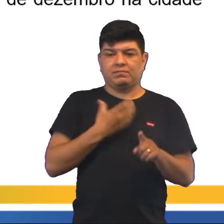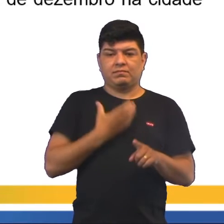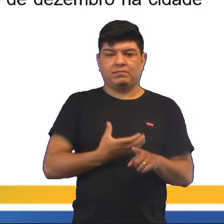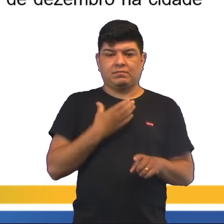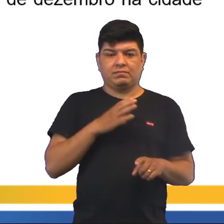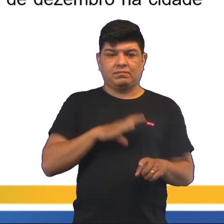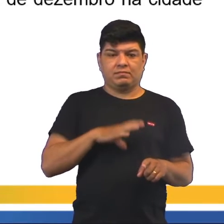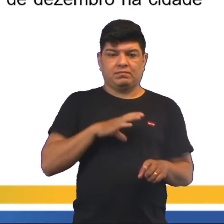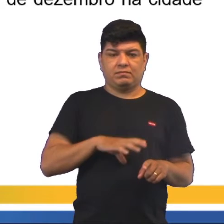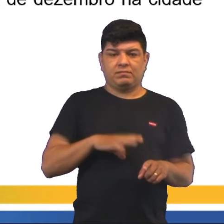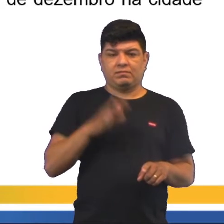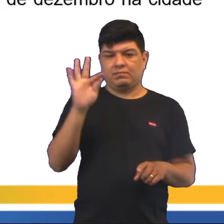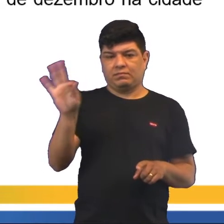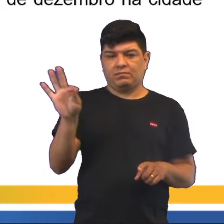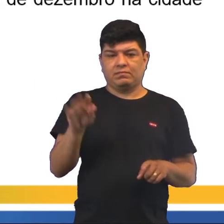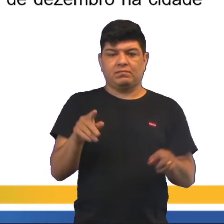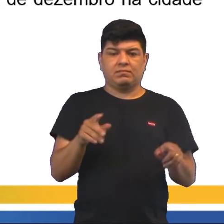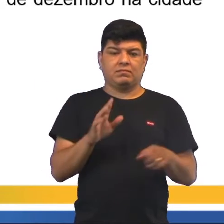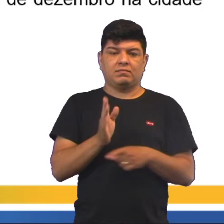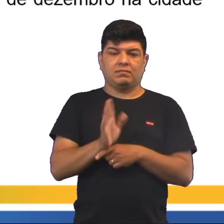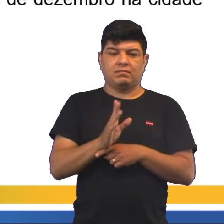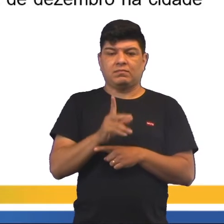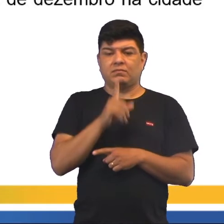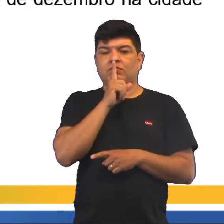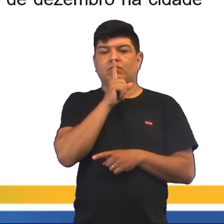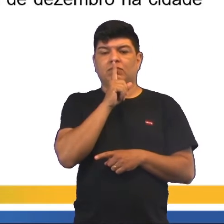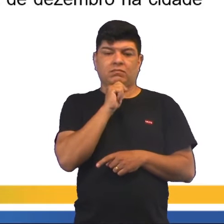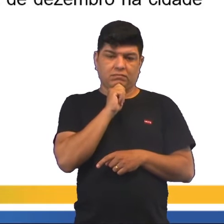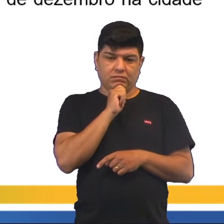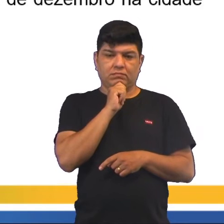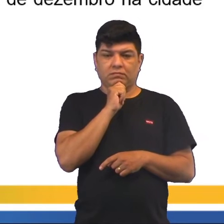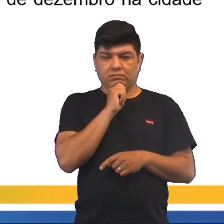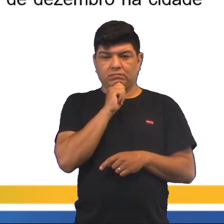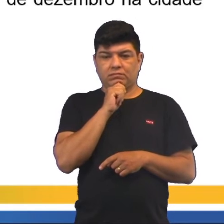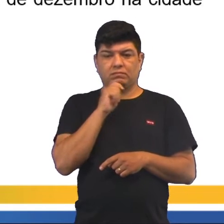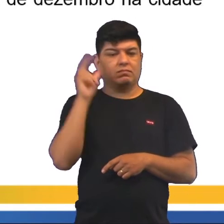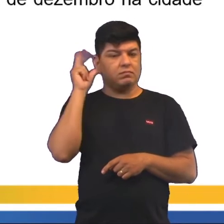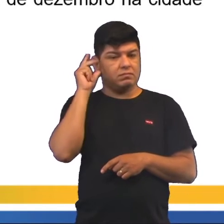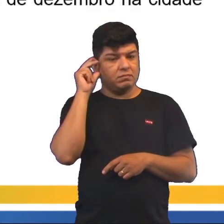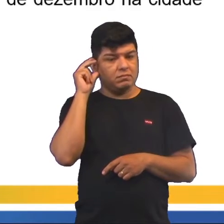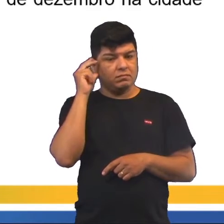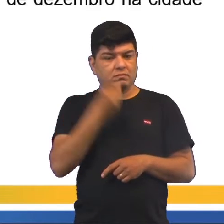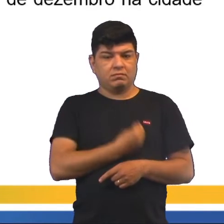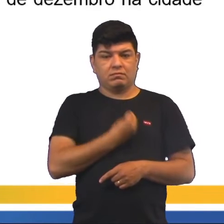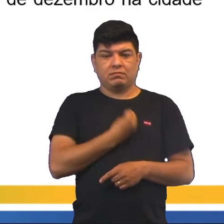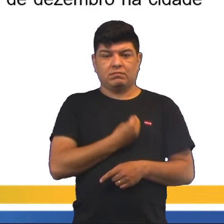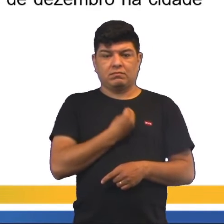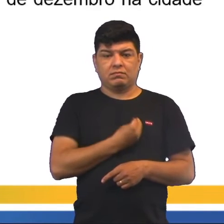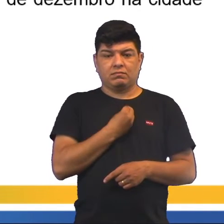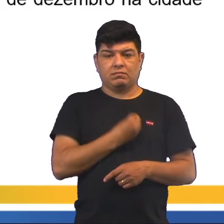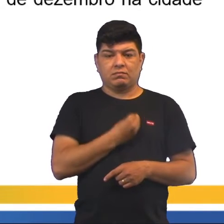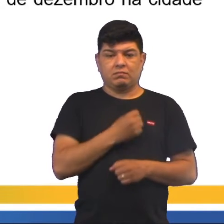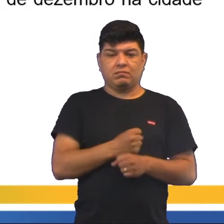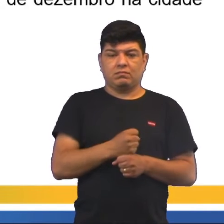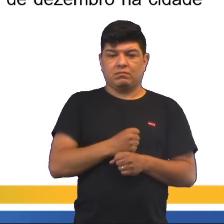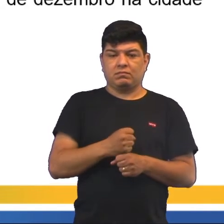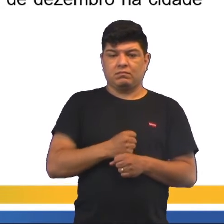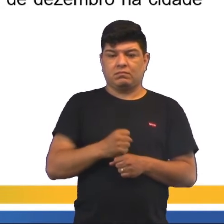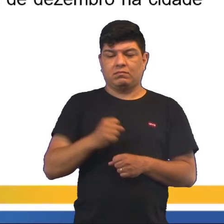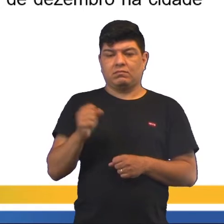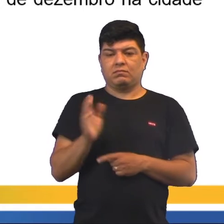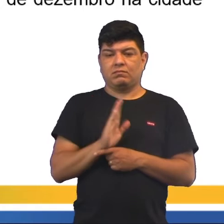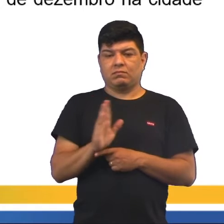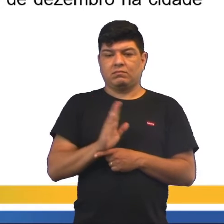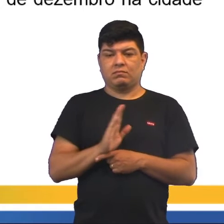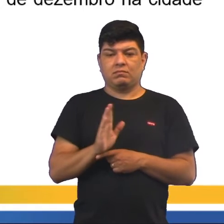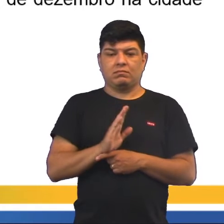de Paris. E nesta época o cinema ainda era mudo, olha só, né? Mesmo assim, o áudio estava